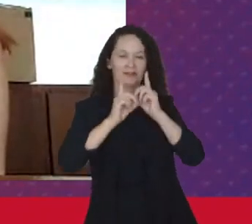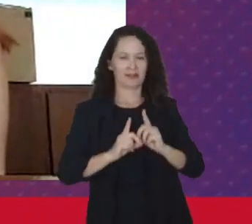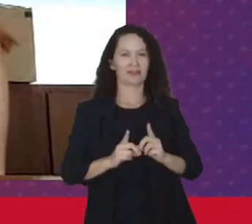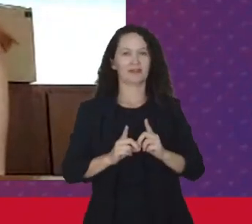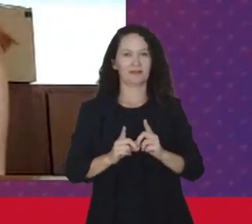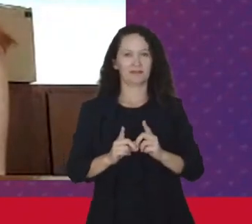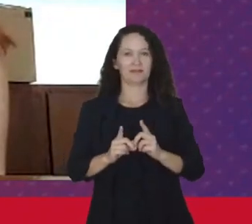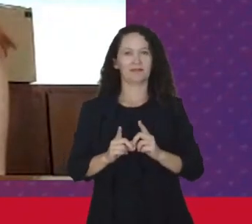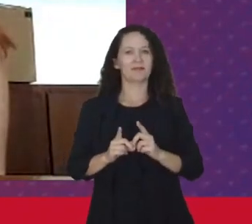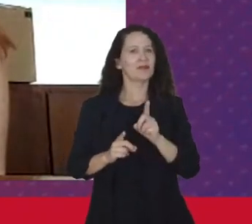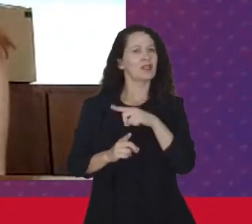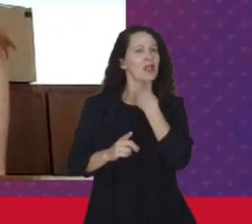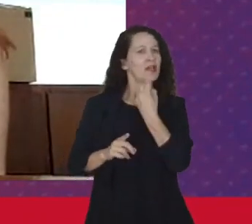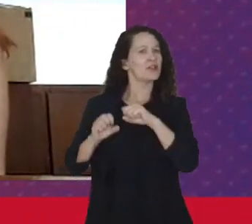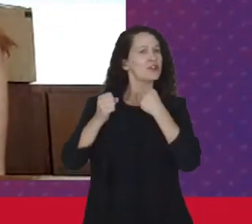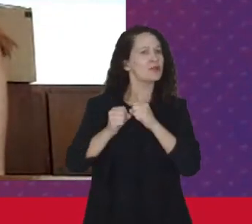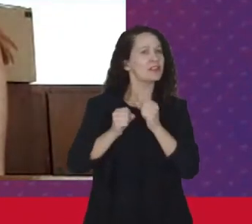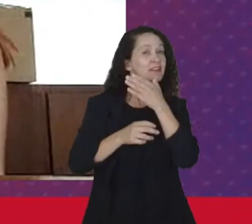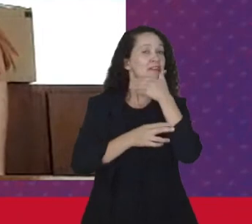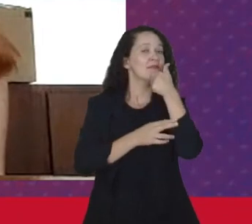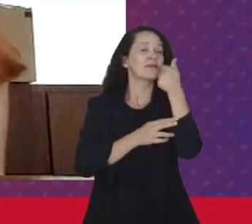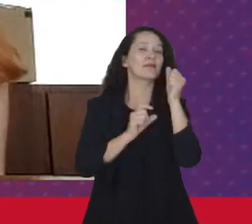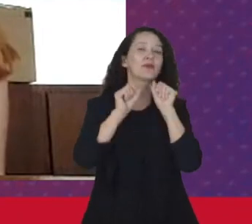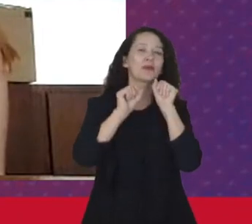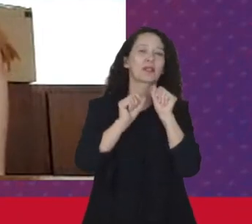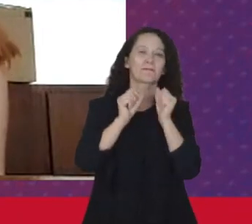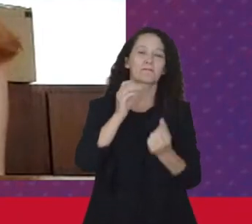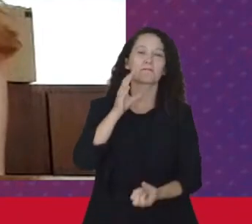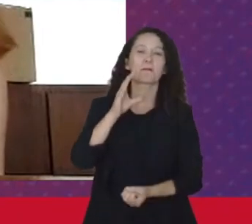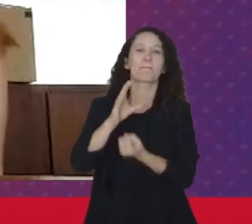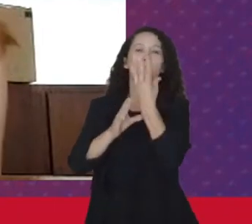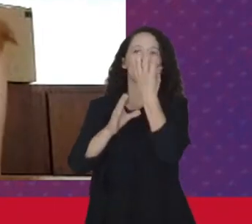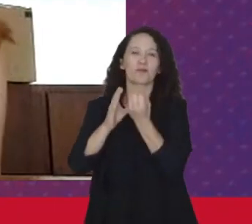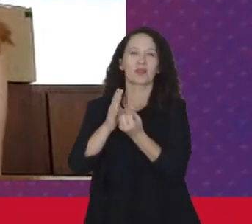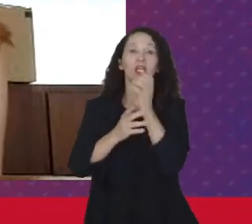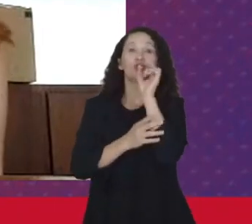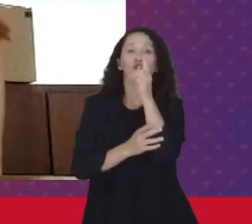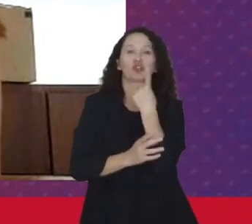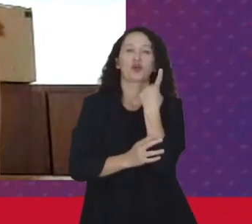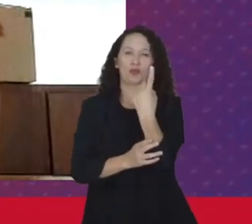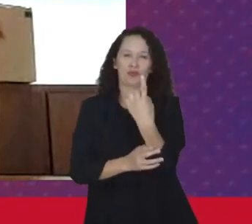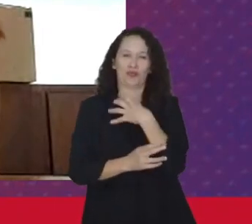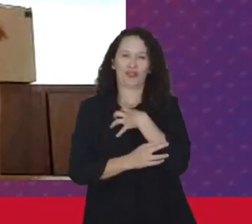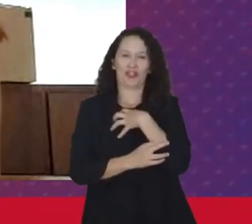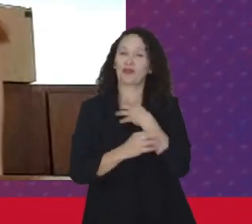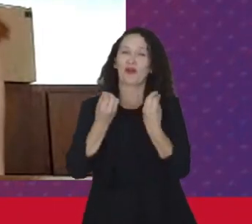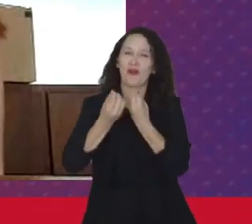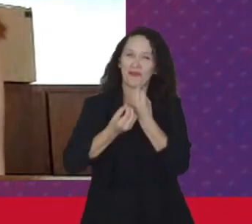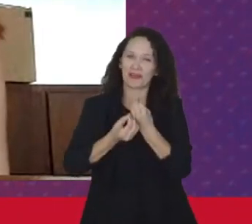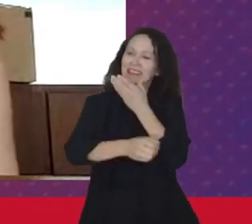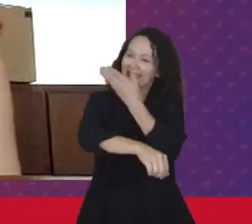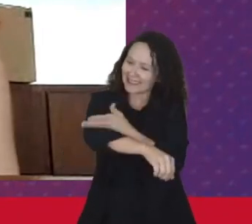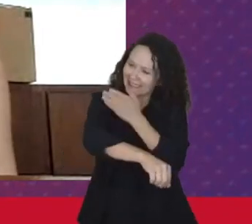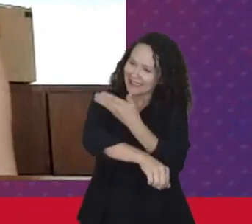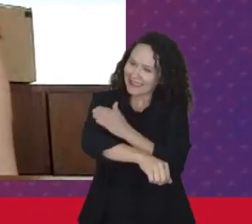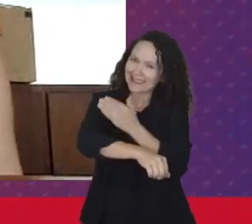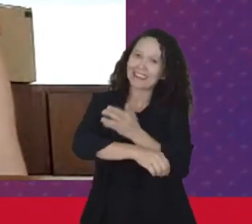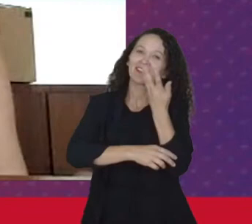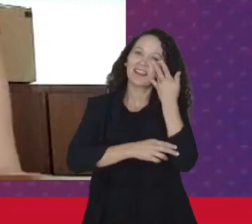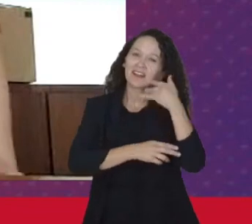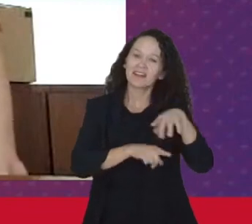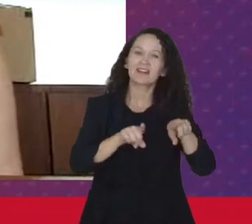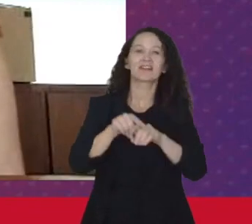deficiência. O que a gente precisa caminhar é na implementação, e só tem um jeito de fazer, fazendo. E que as crianças